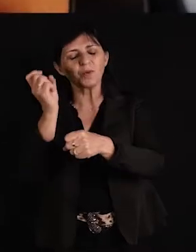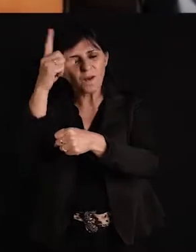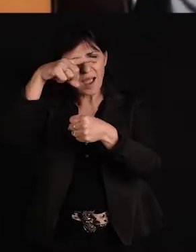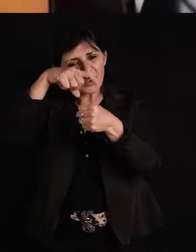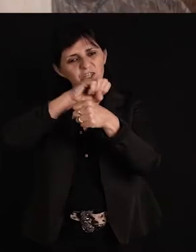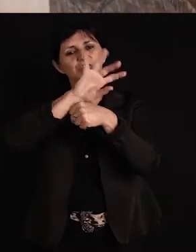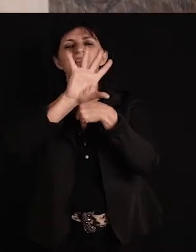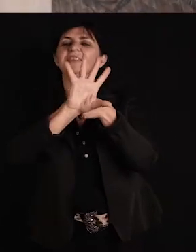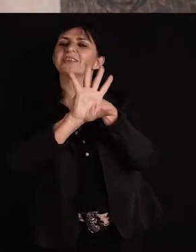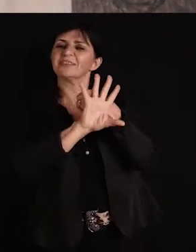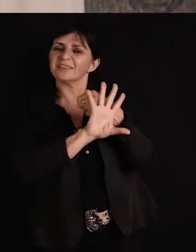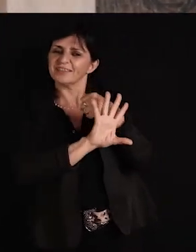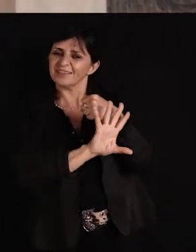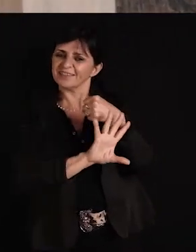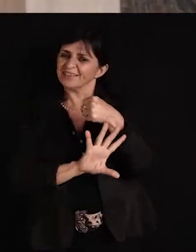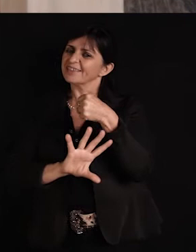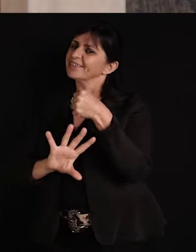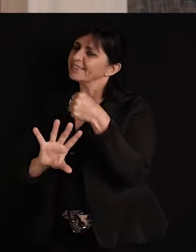pro Erechim.